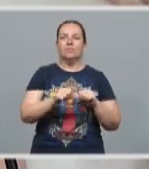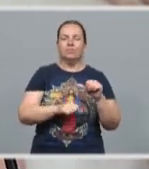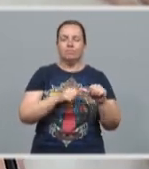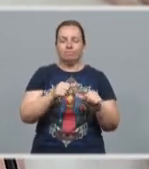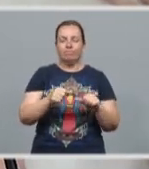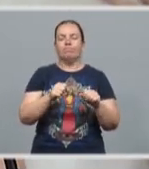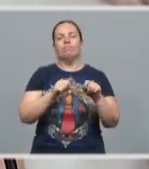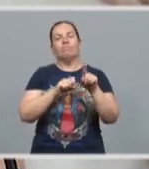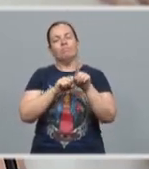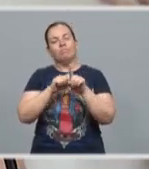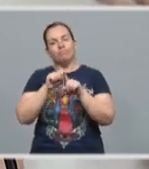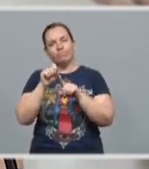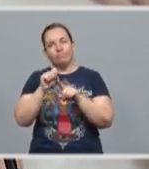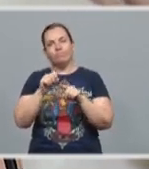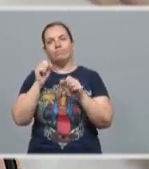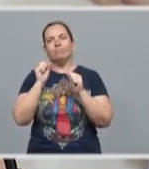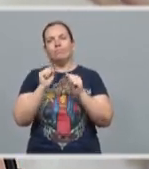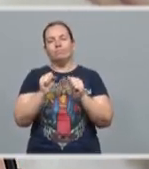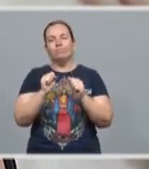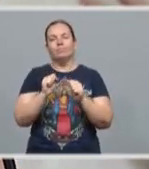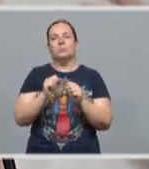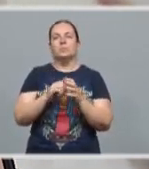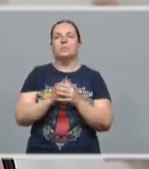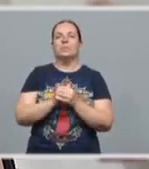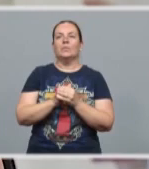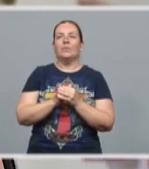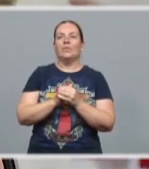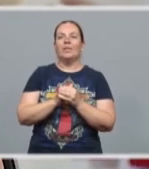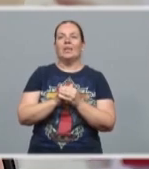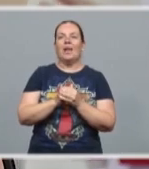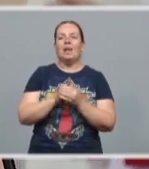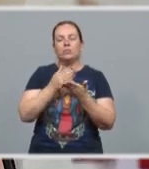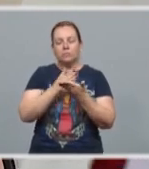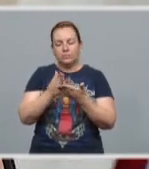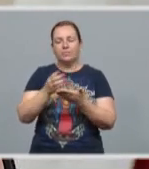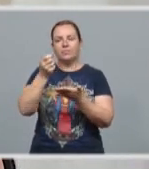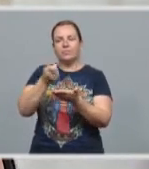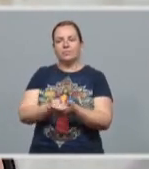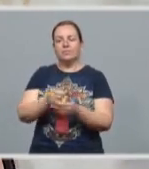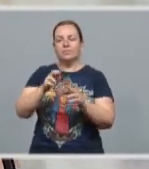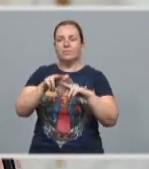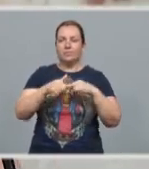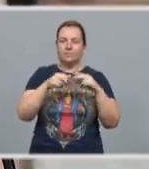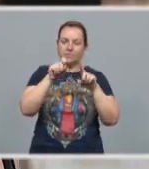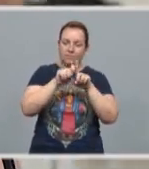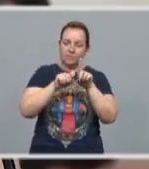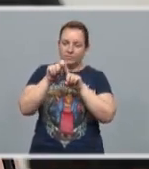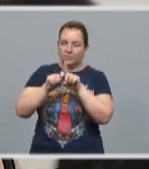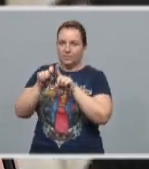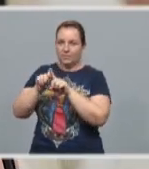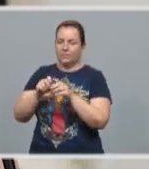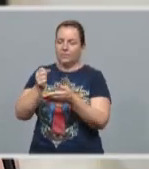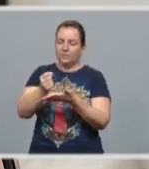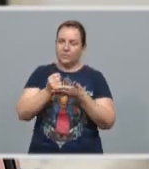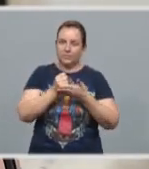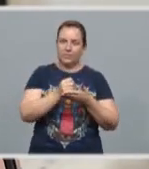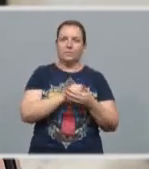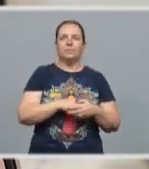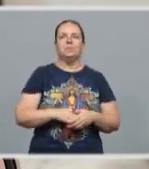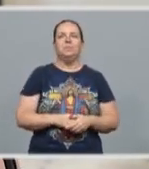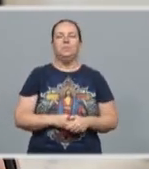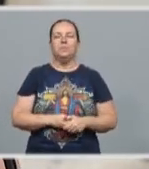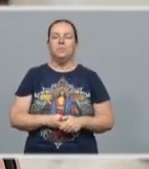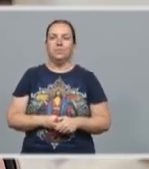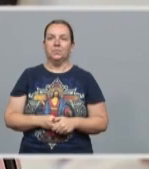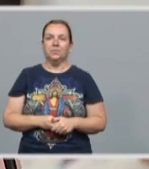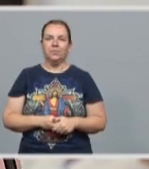um associado, ligando agora para 0 operadora 41 3221 6060, dígito 1,